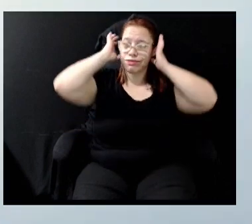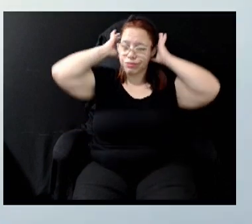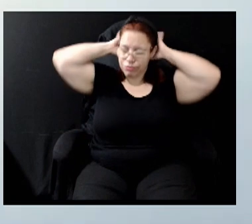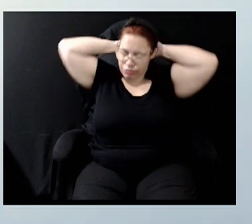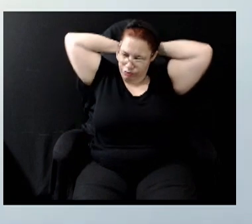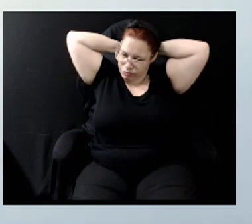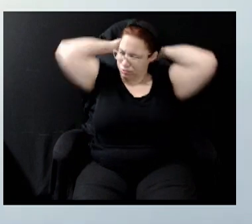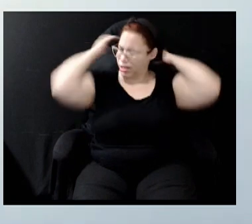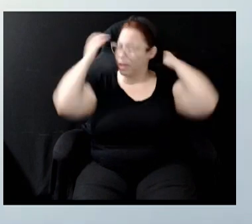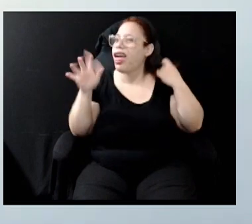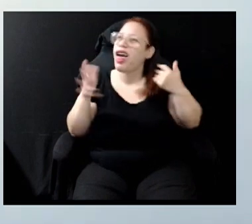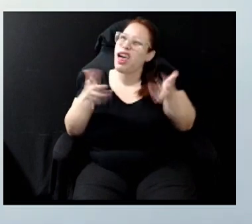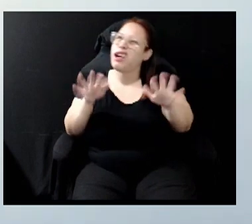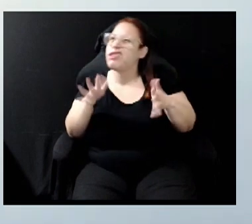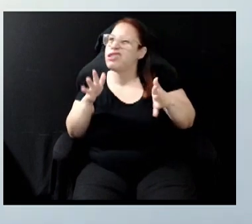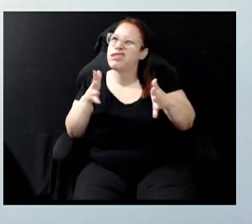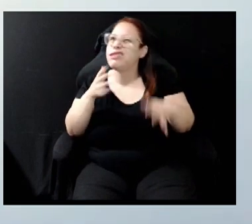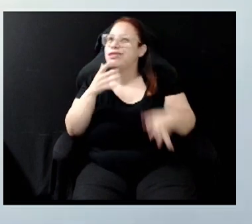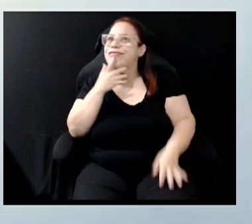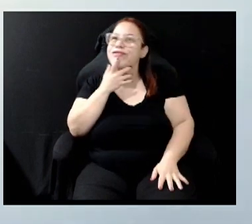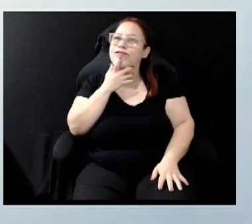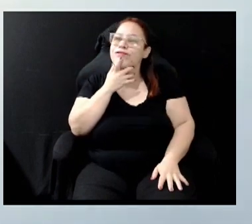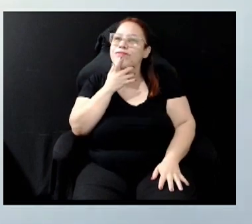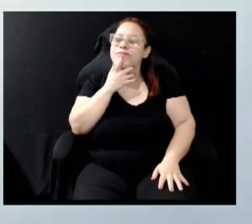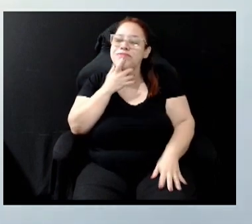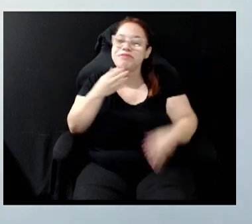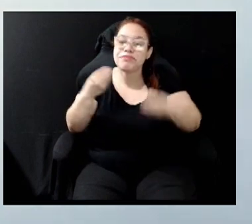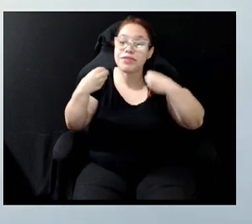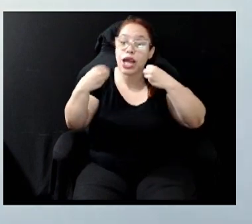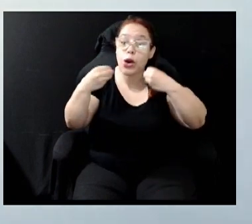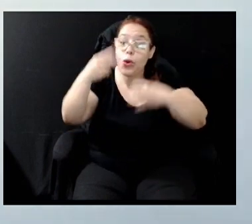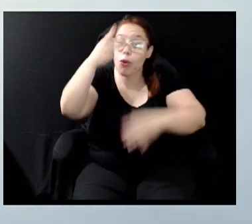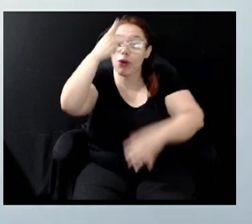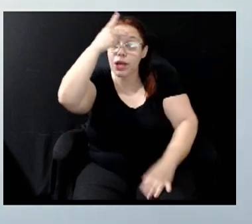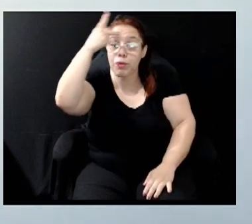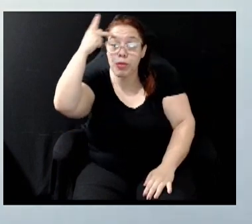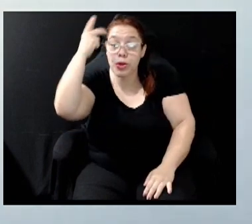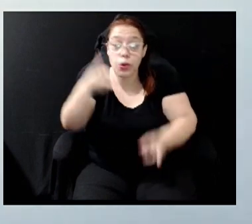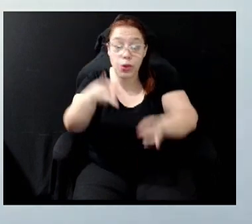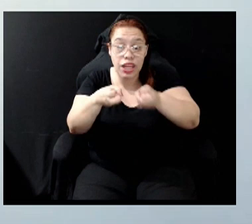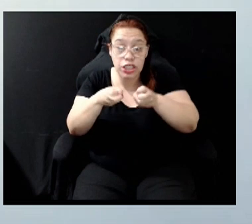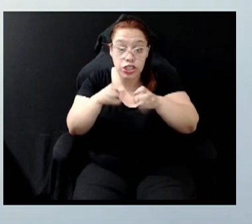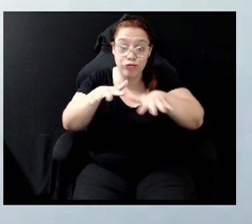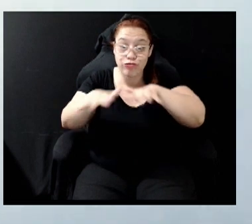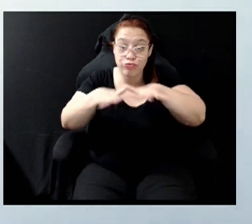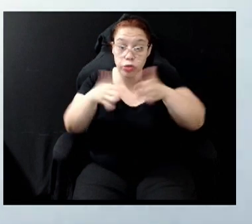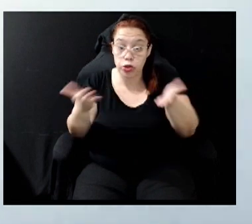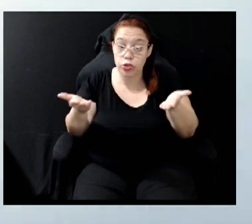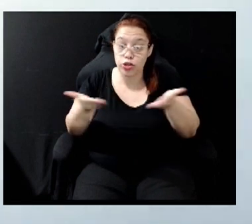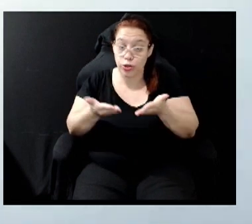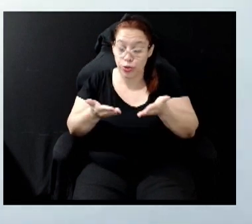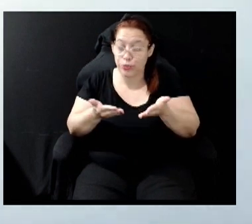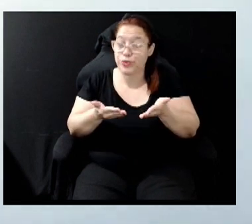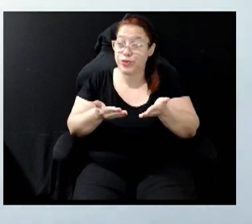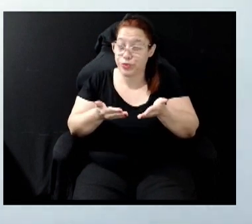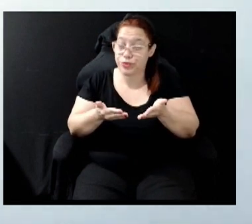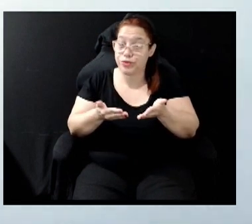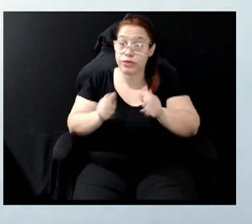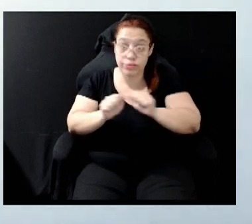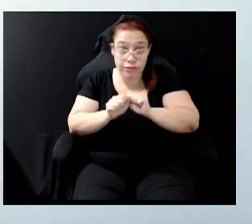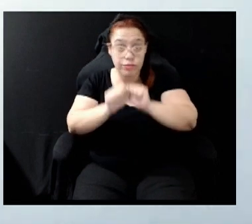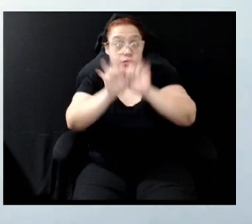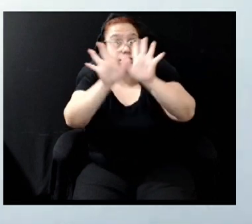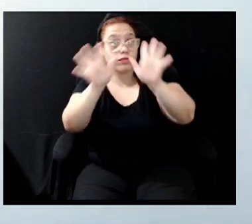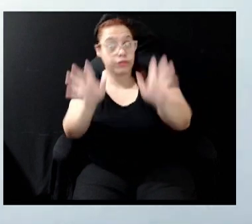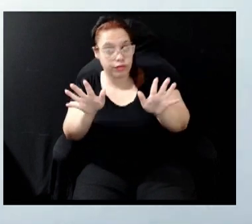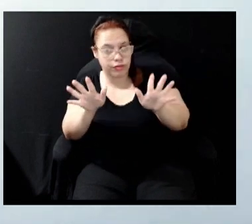Depende, né? Vai depender muito de como essa pessoa ela está enxergando o momento de agora. Claro que assim, né, hoje